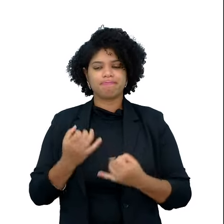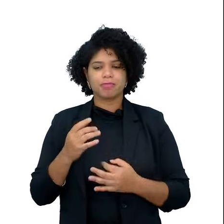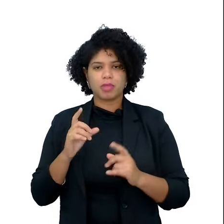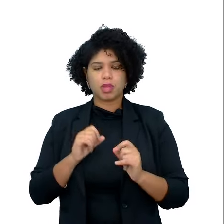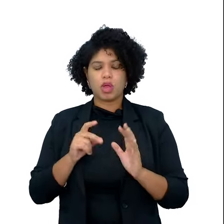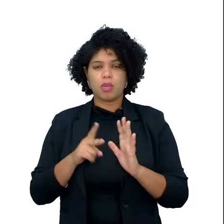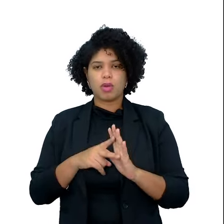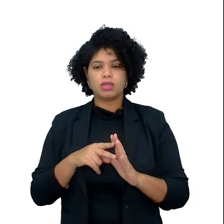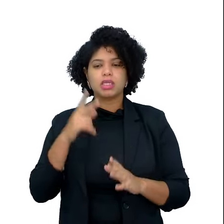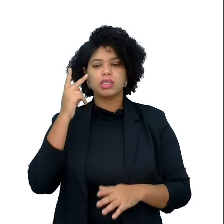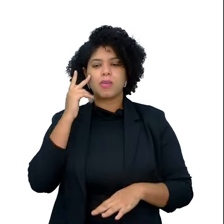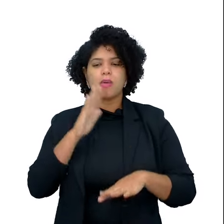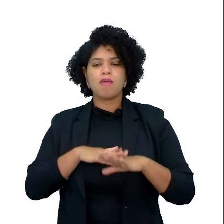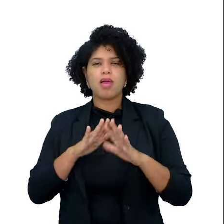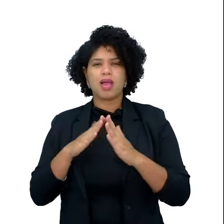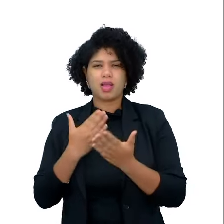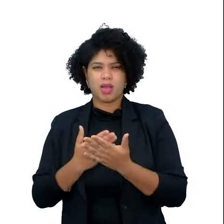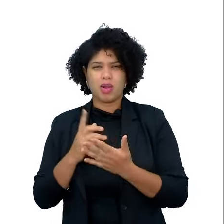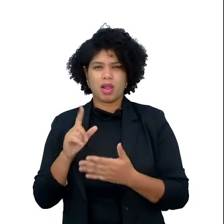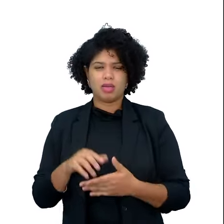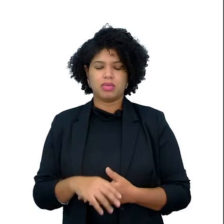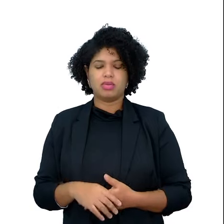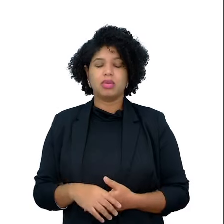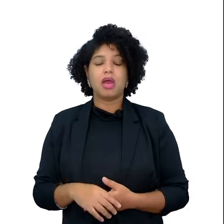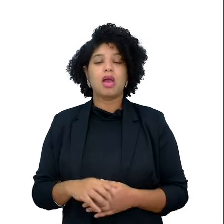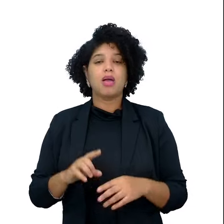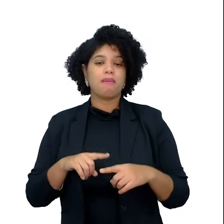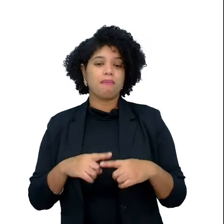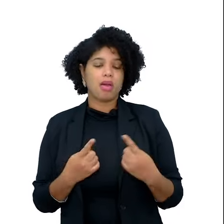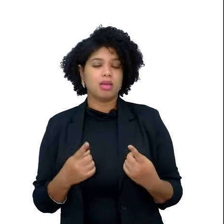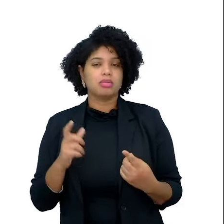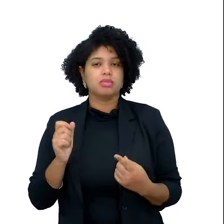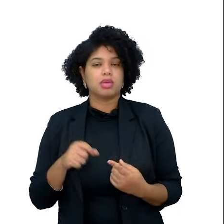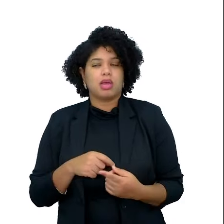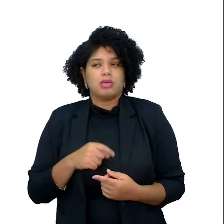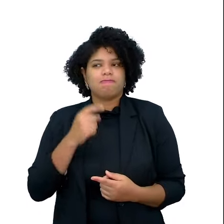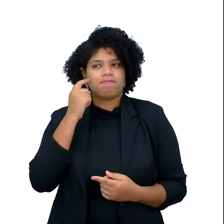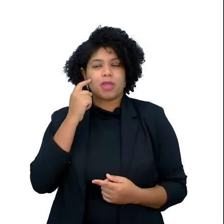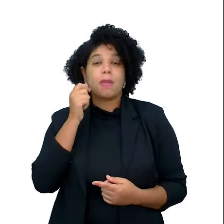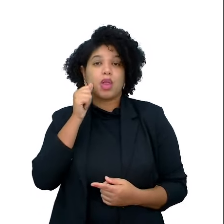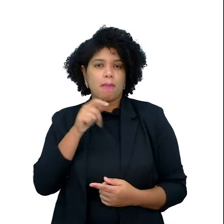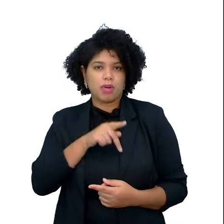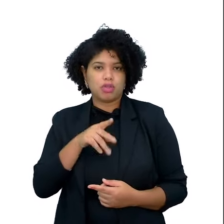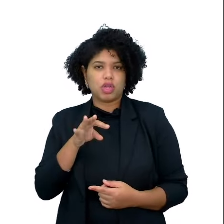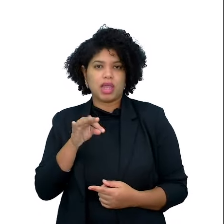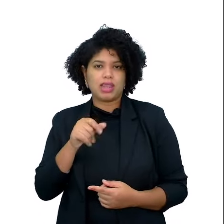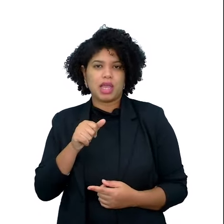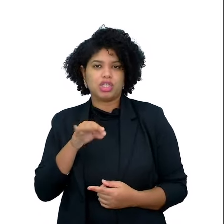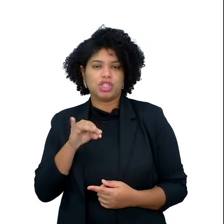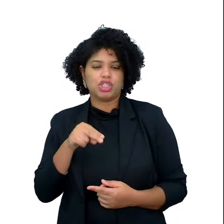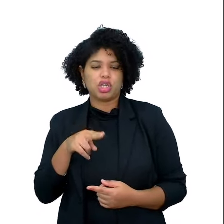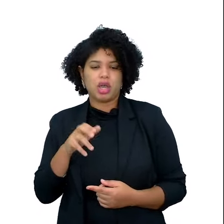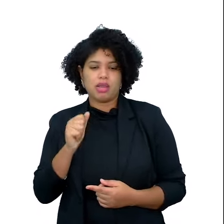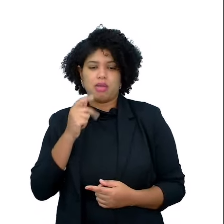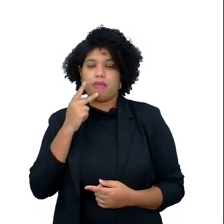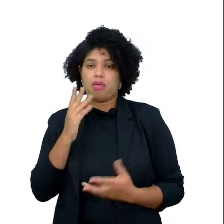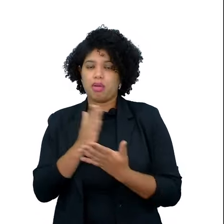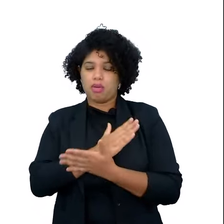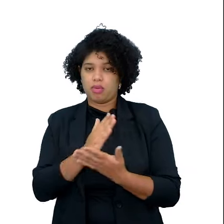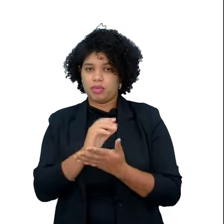o São Paulo faz escola. Mas ela levantou a questão, a professora Tatiana, que existem atividades no